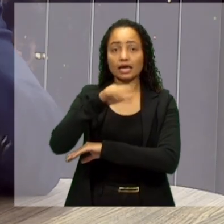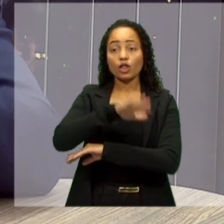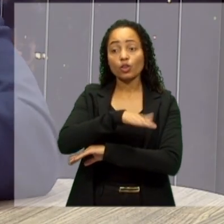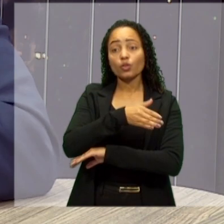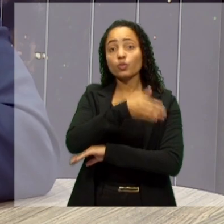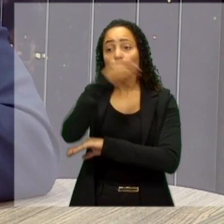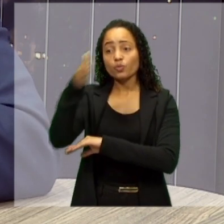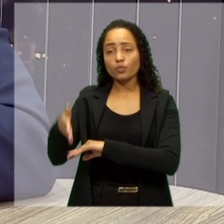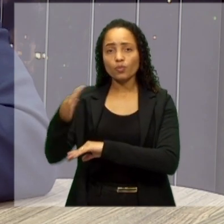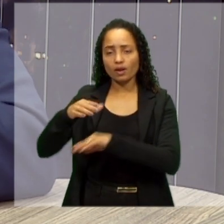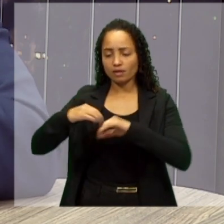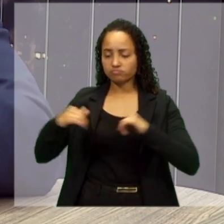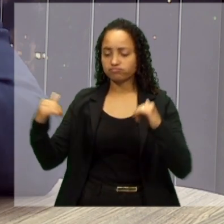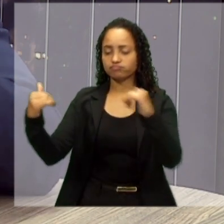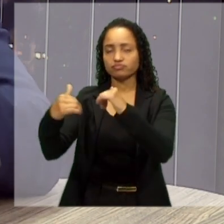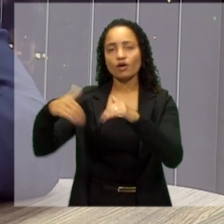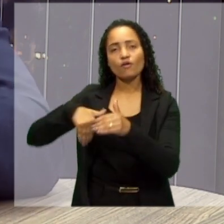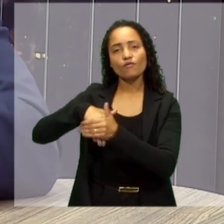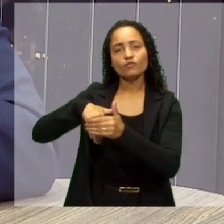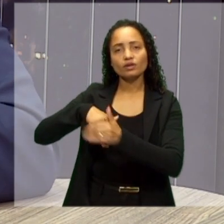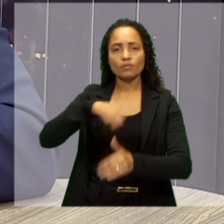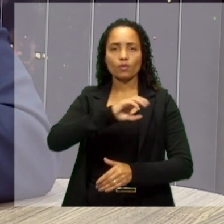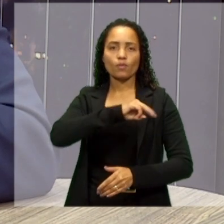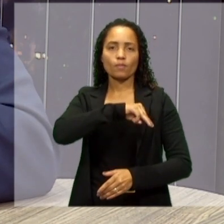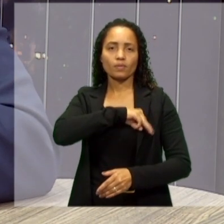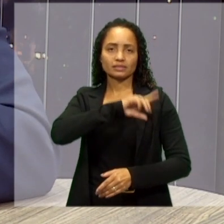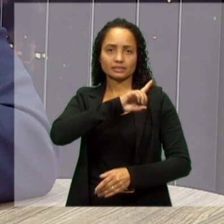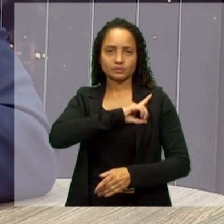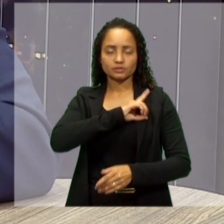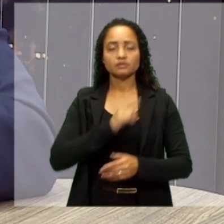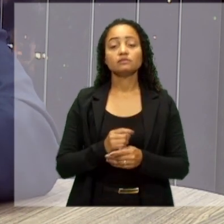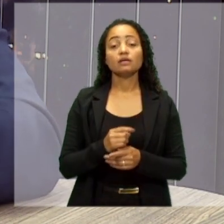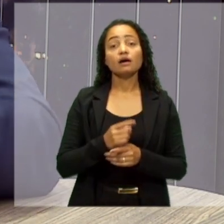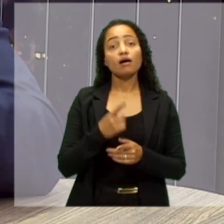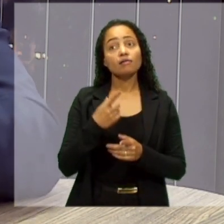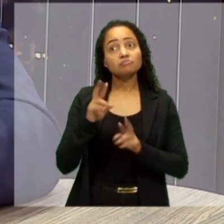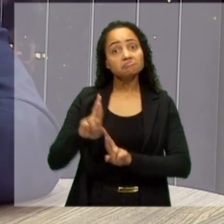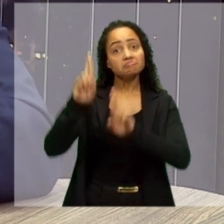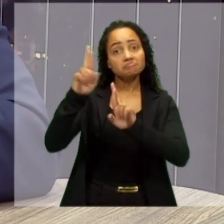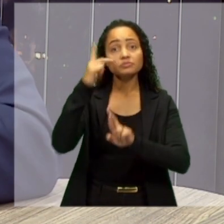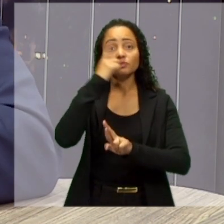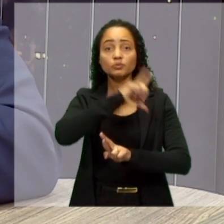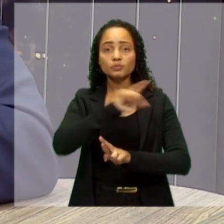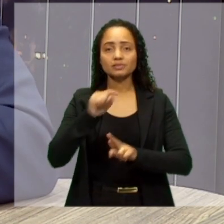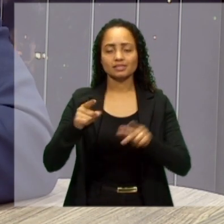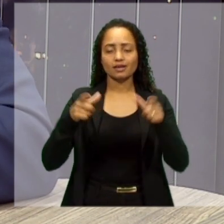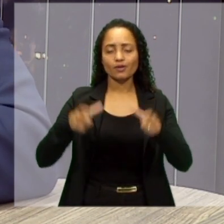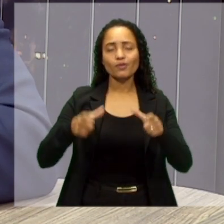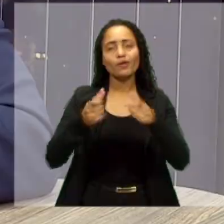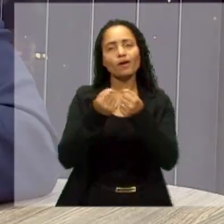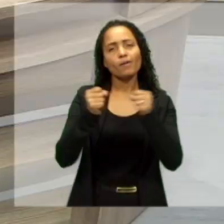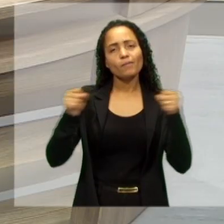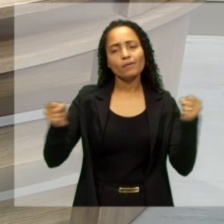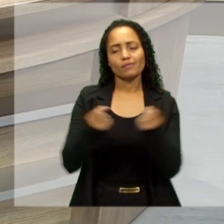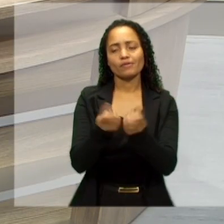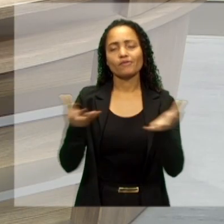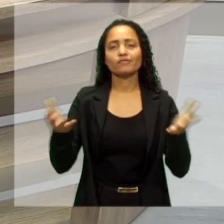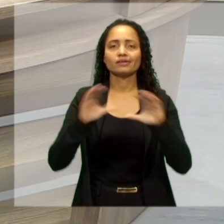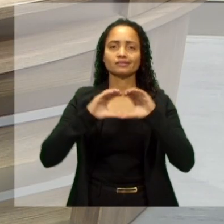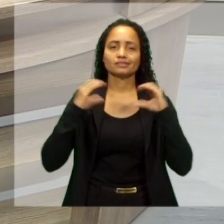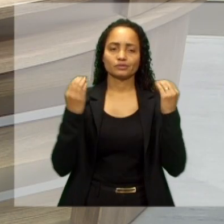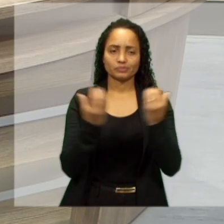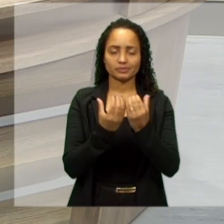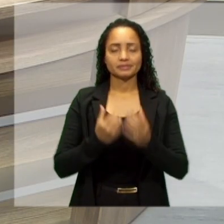planos de expandirmos, conseguirmos um lugar maior, talvez, para prestar um serviço melhor à nossa comunidade.